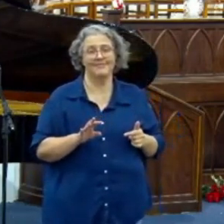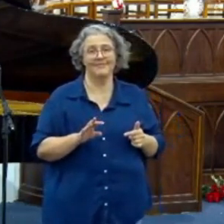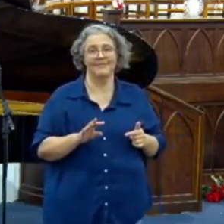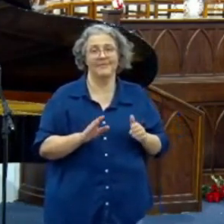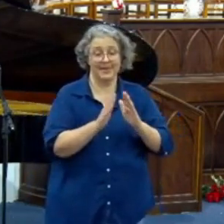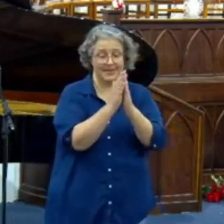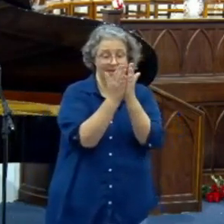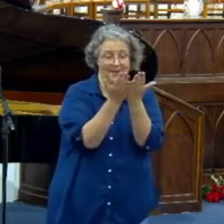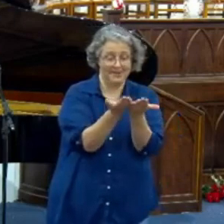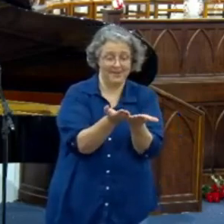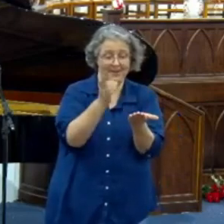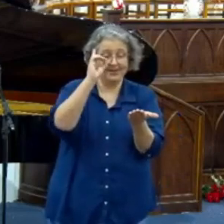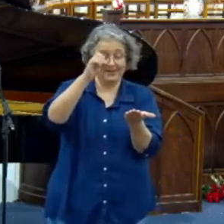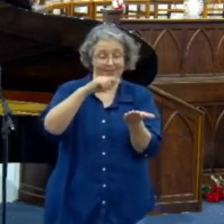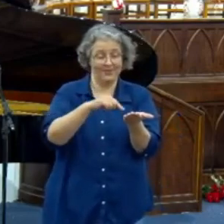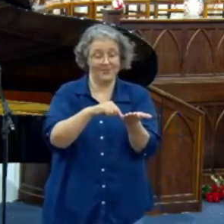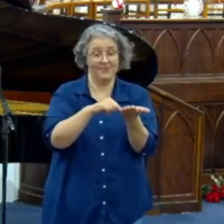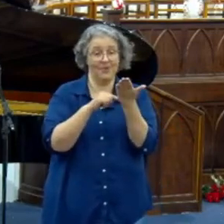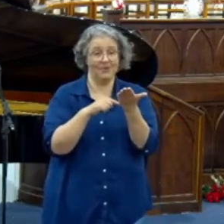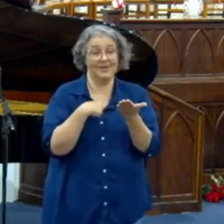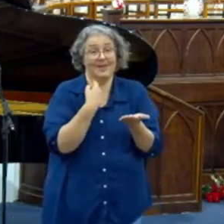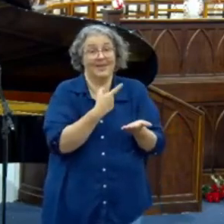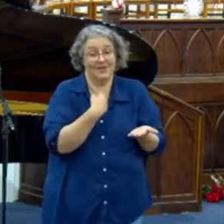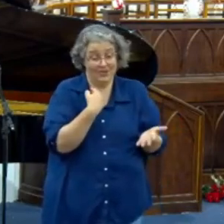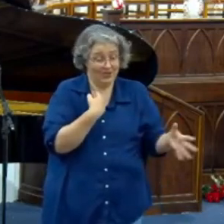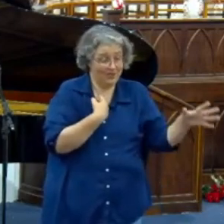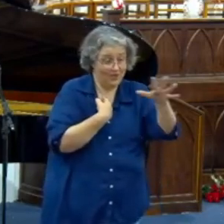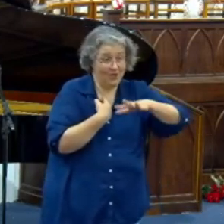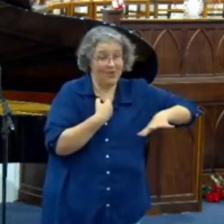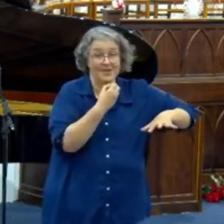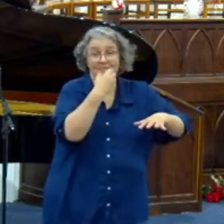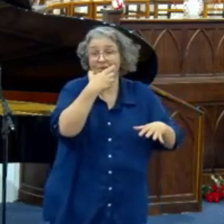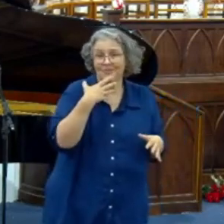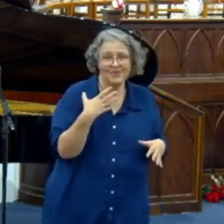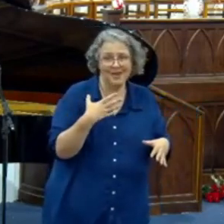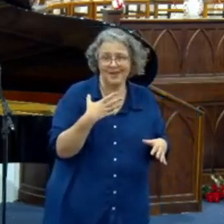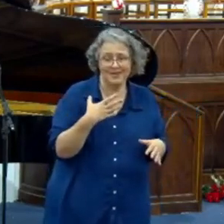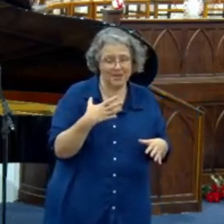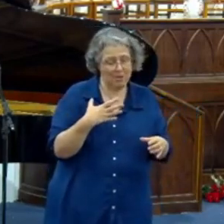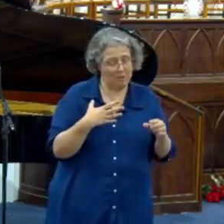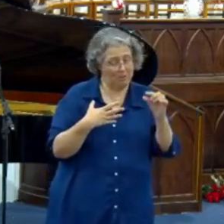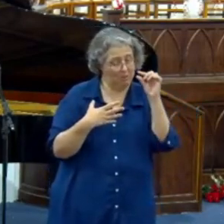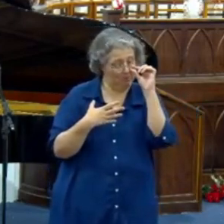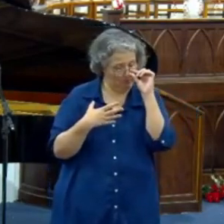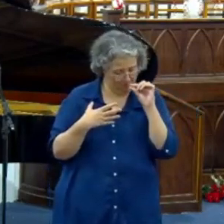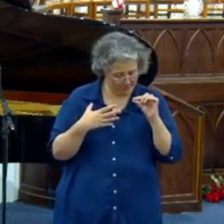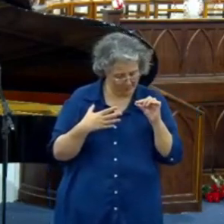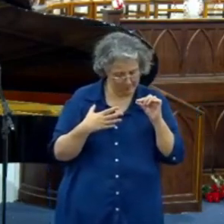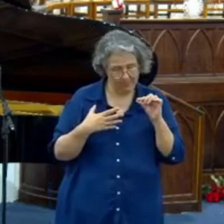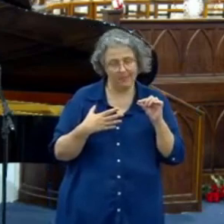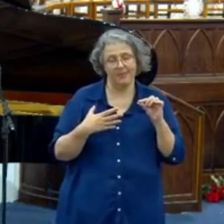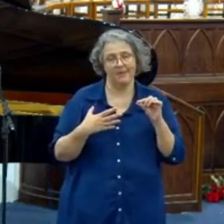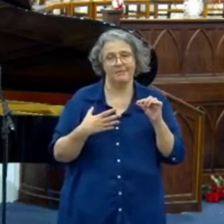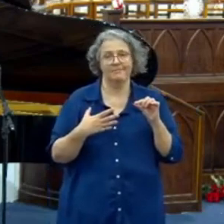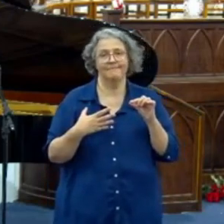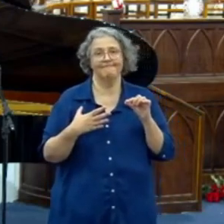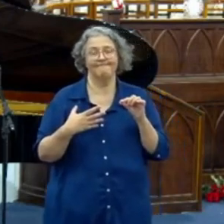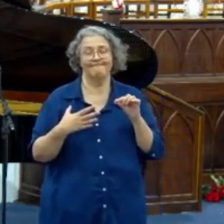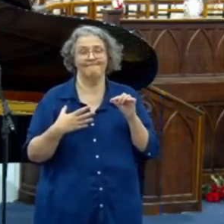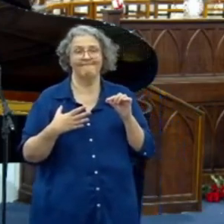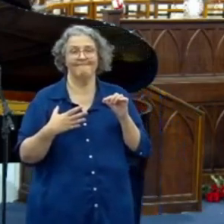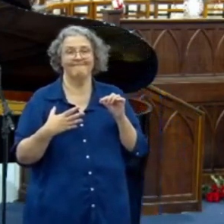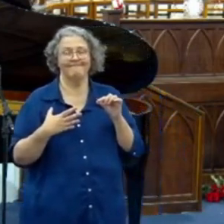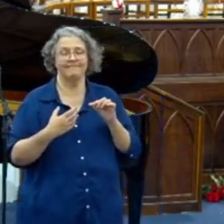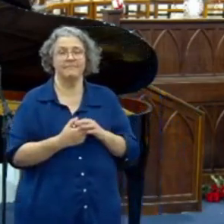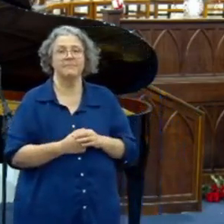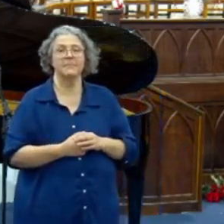é insuficiente. Precisamos da justiça de Cristo. Por isso, nossa